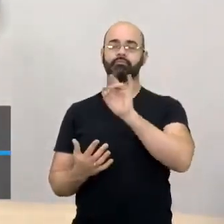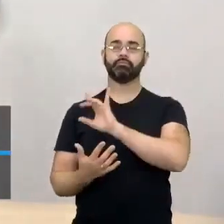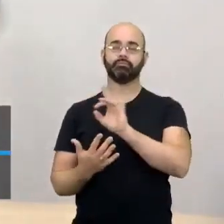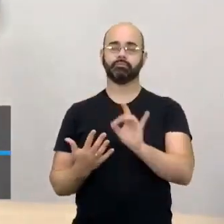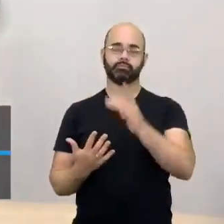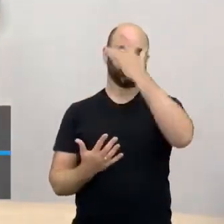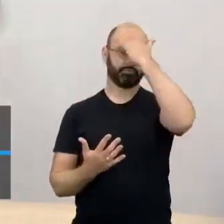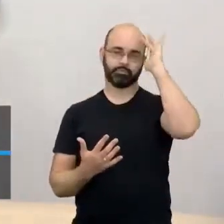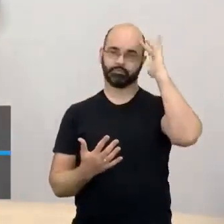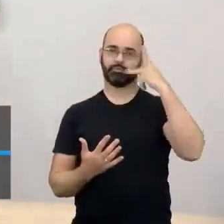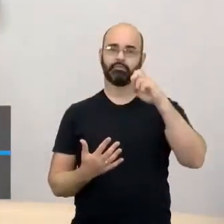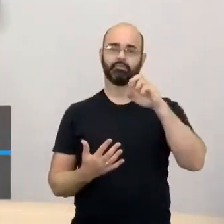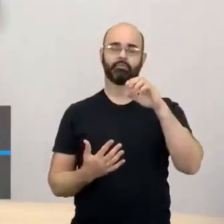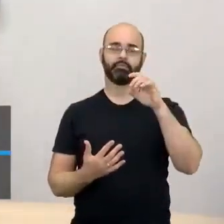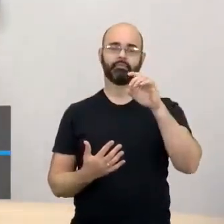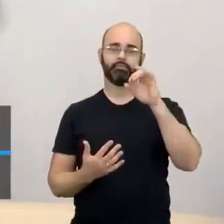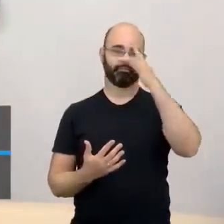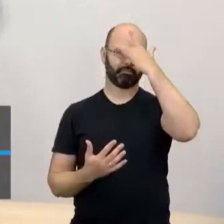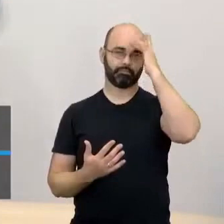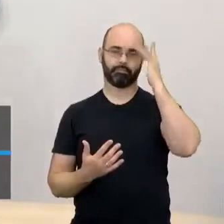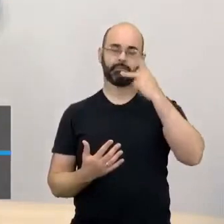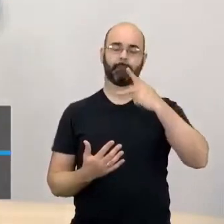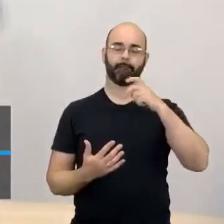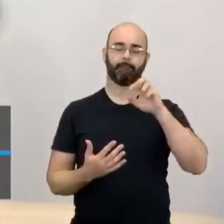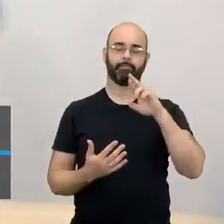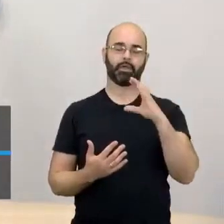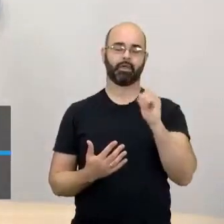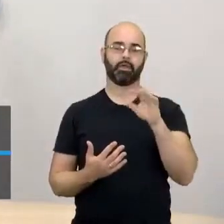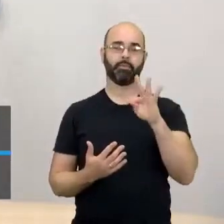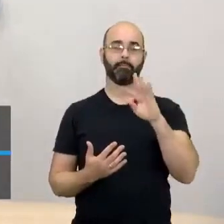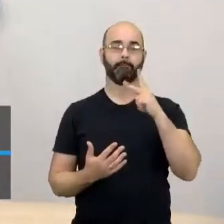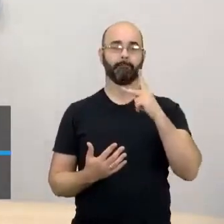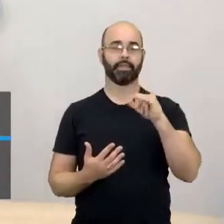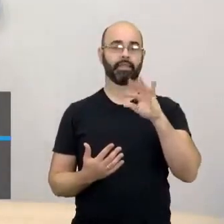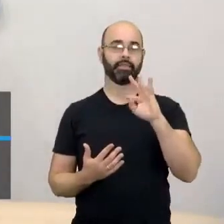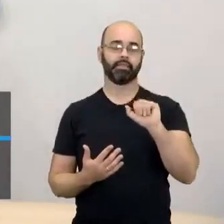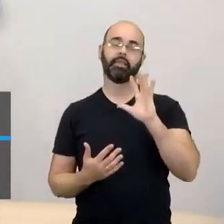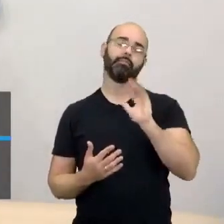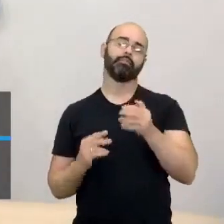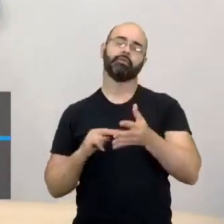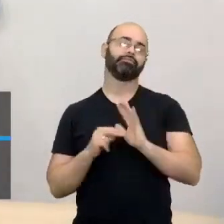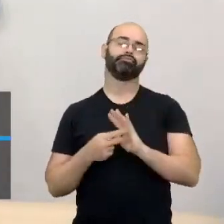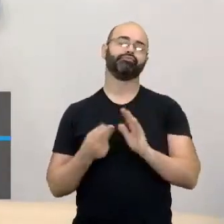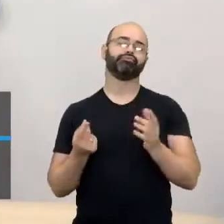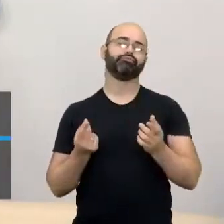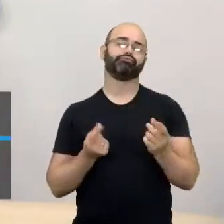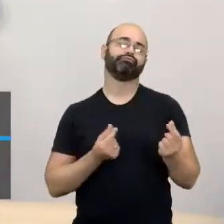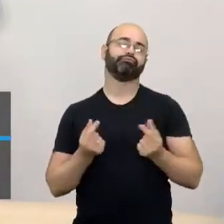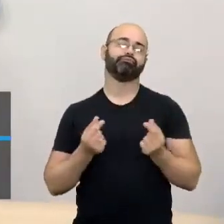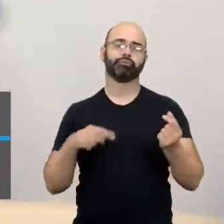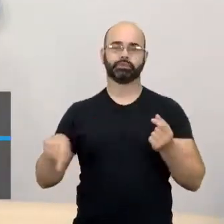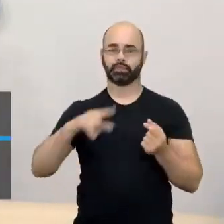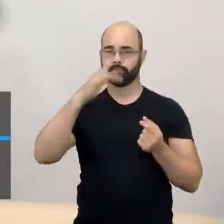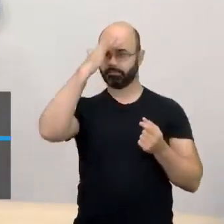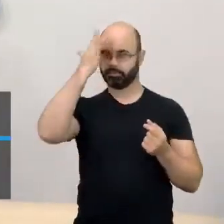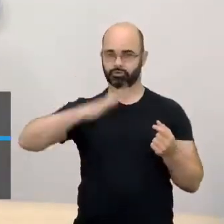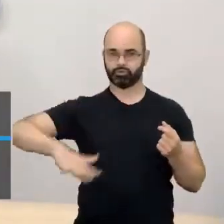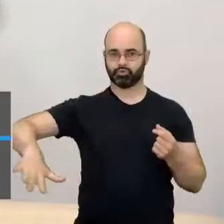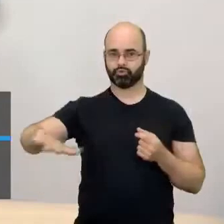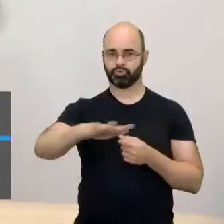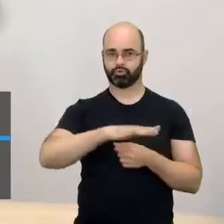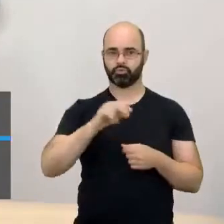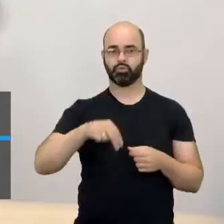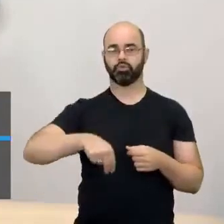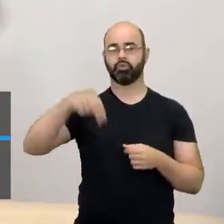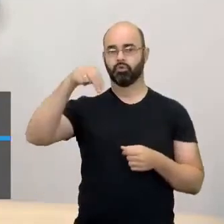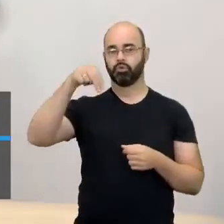da população seja elevado, mas não quer dizer, né, que a renda anual da população do norte